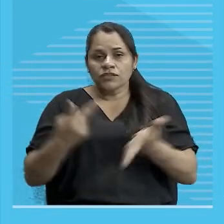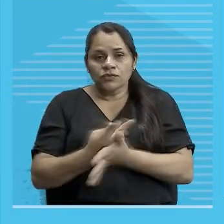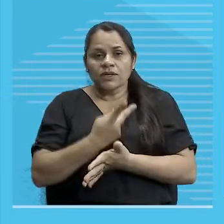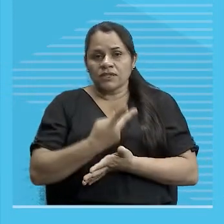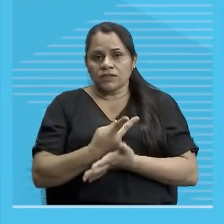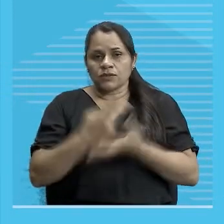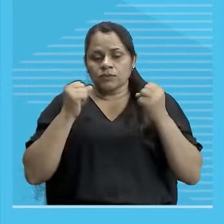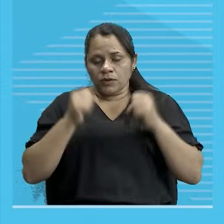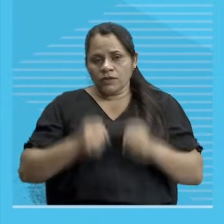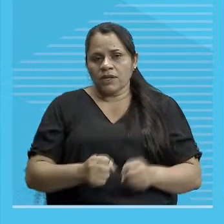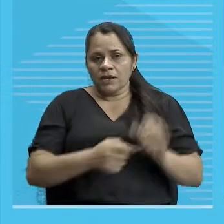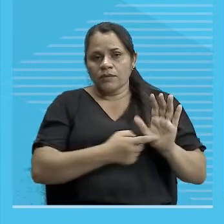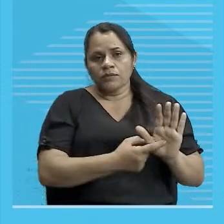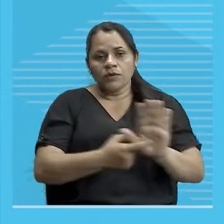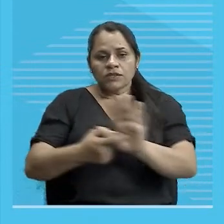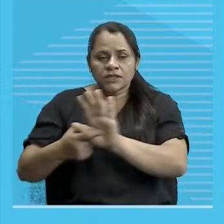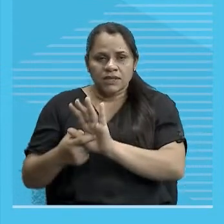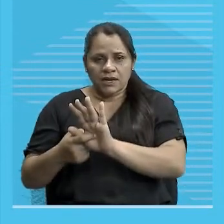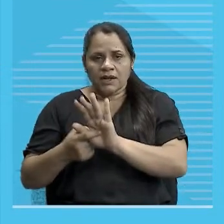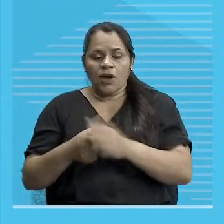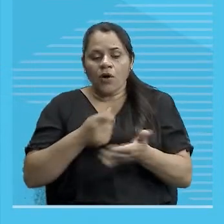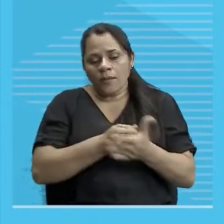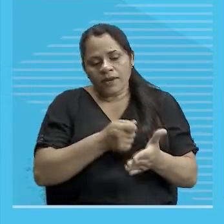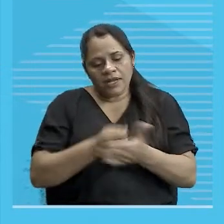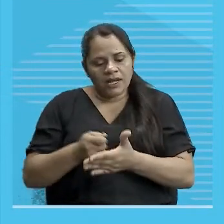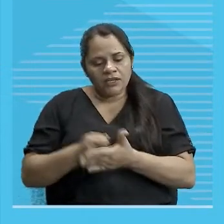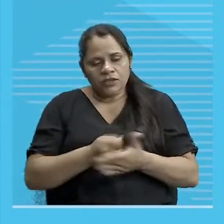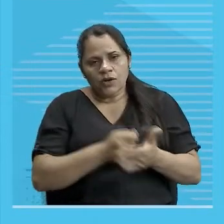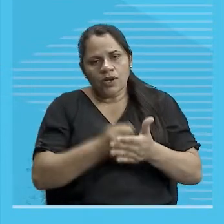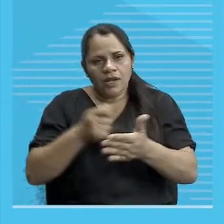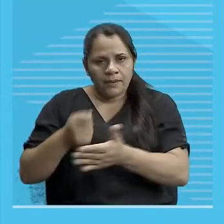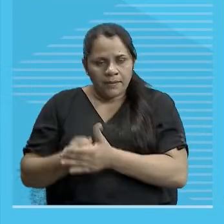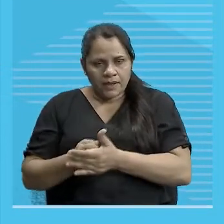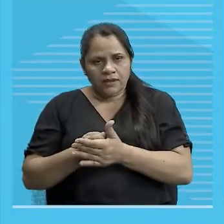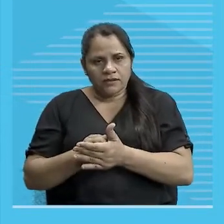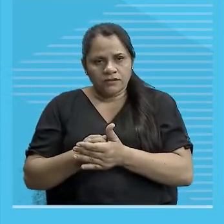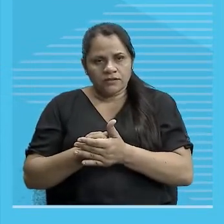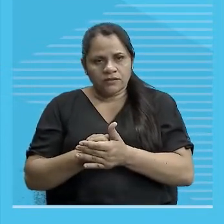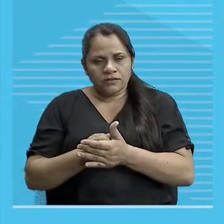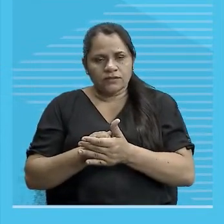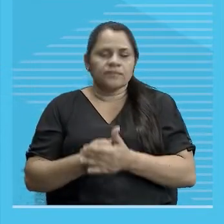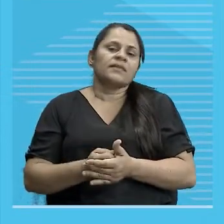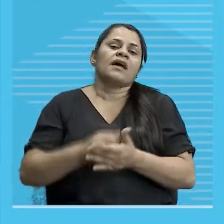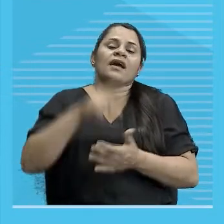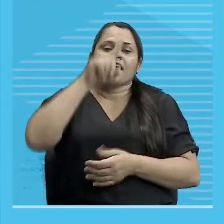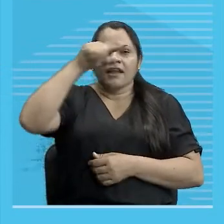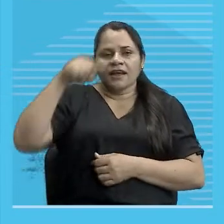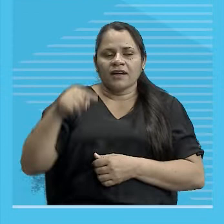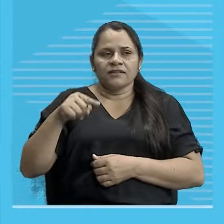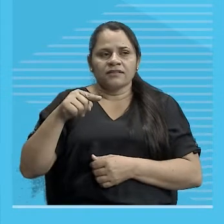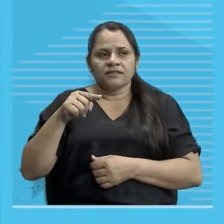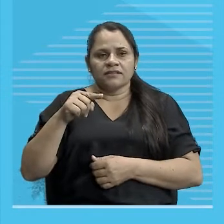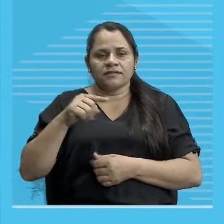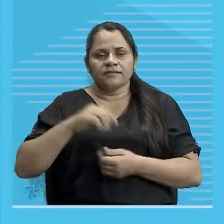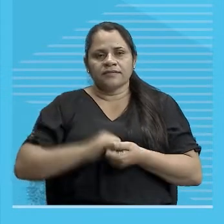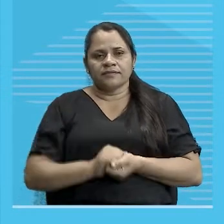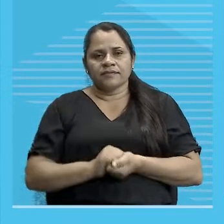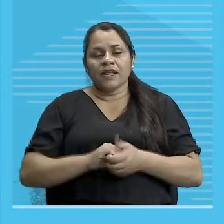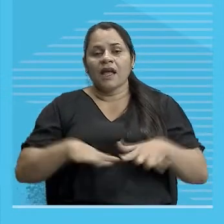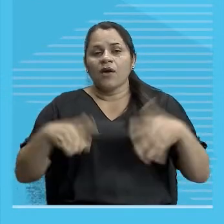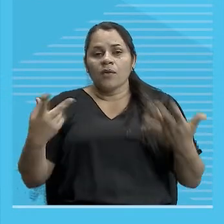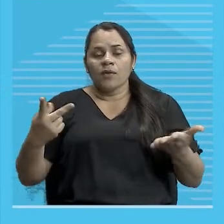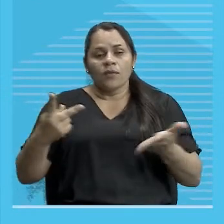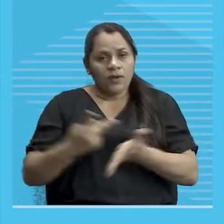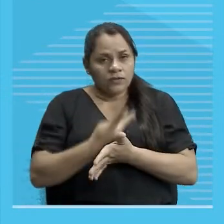devemos indicar obrigatoriamente dentro do registro formal a crase. Bom, então vamos lá, condições para